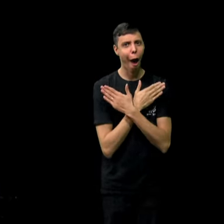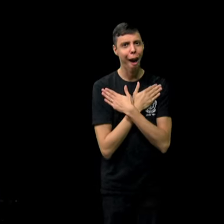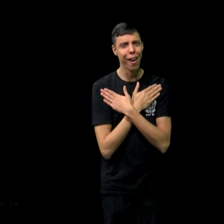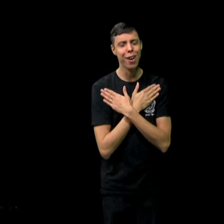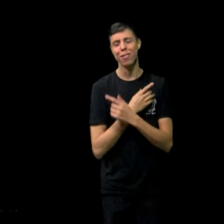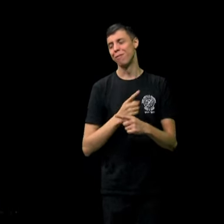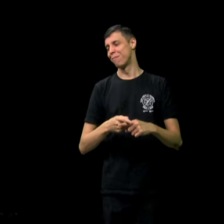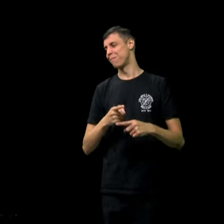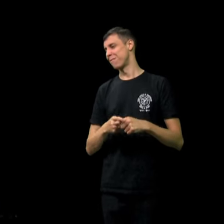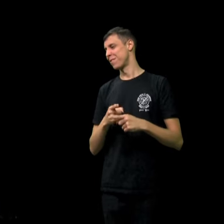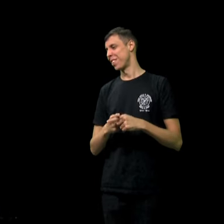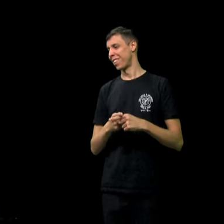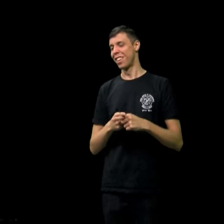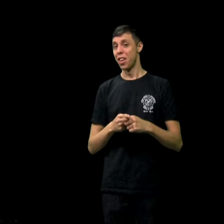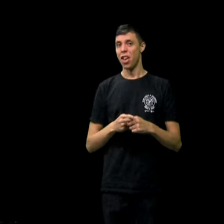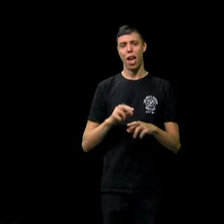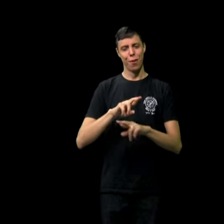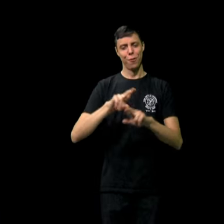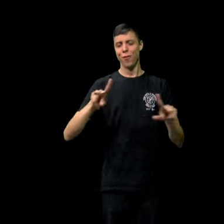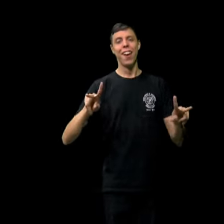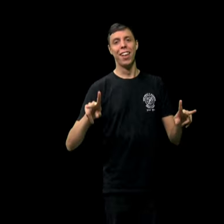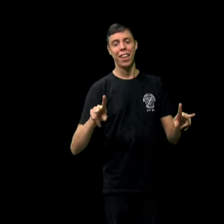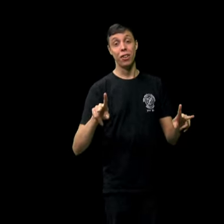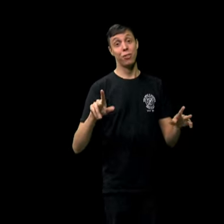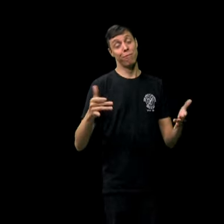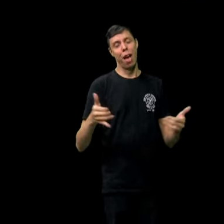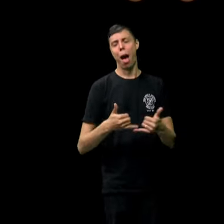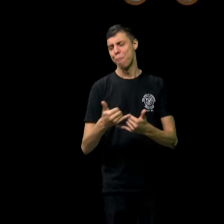Porque agora você pode ser príncipe e rei também.